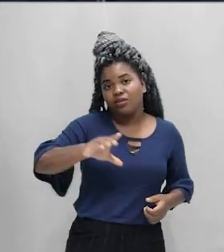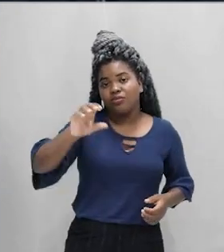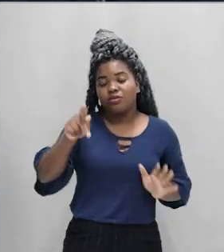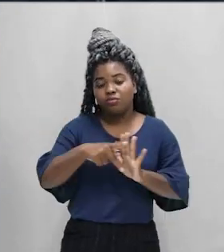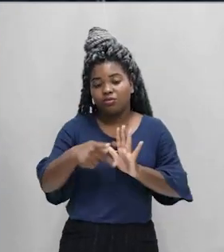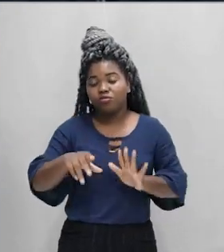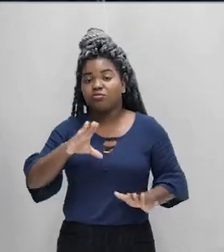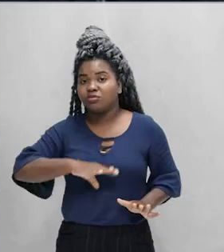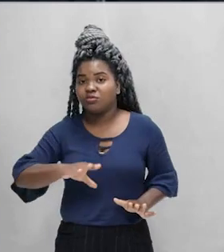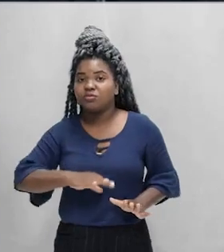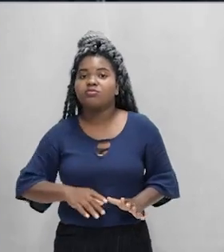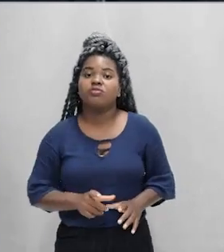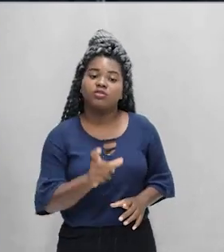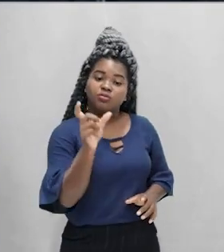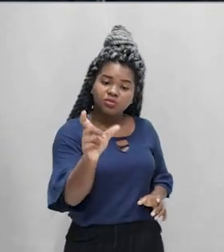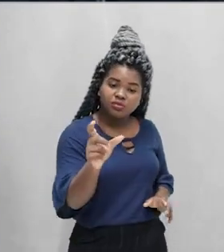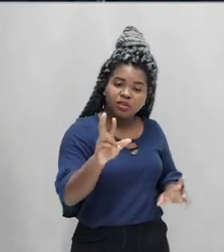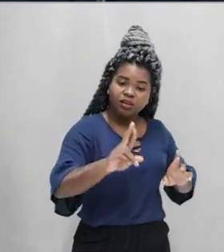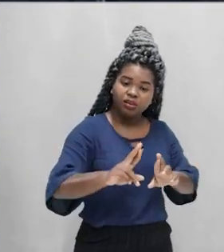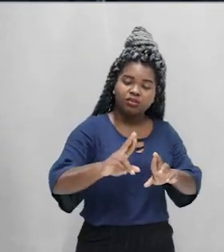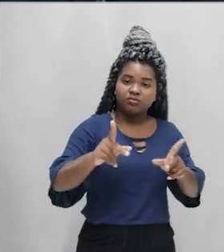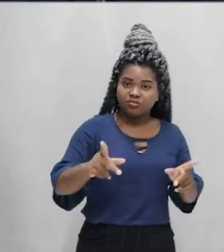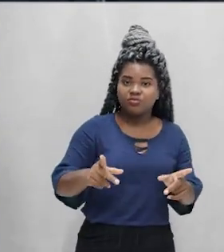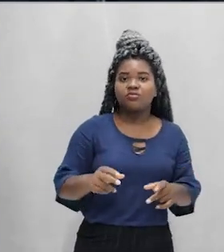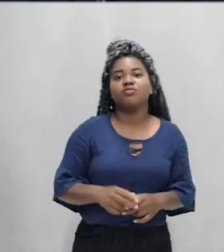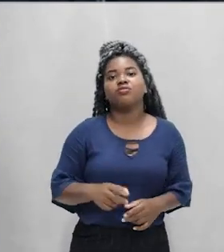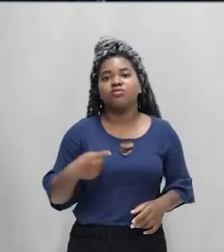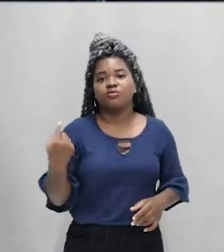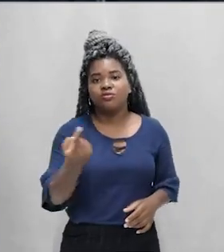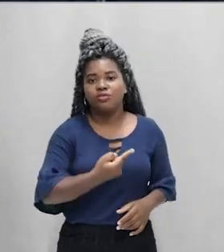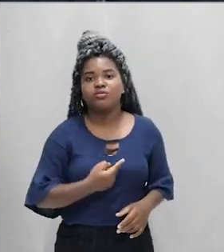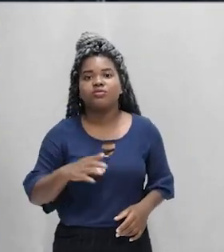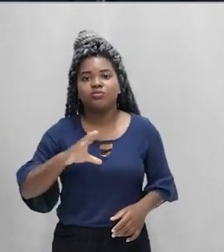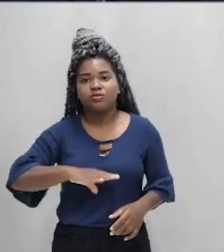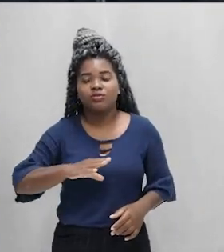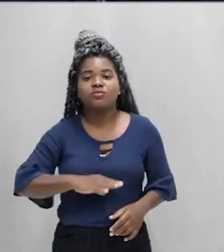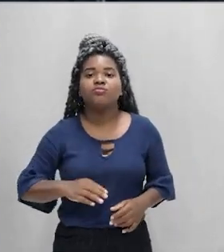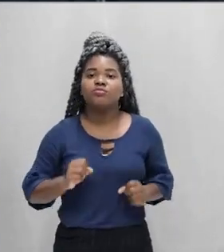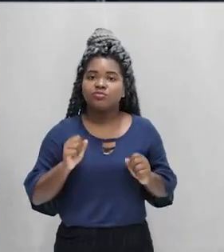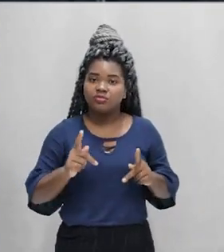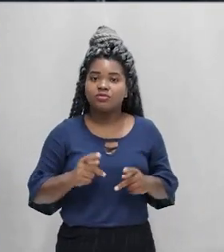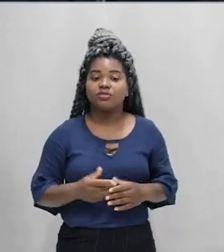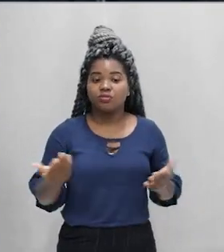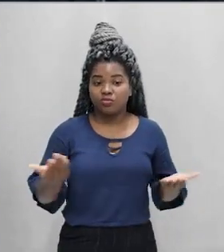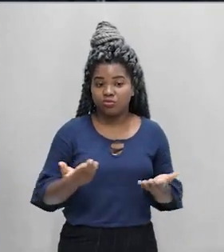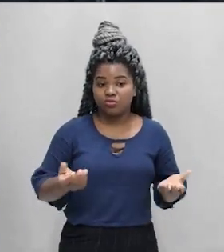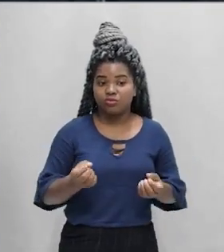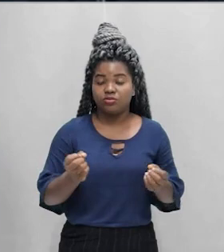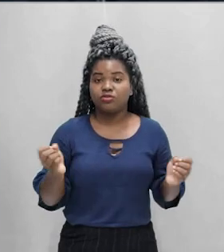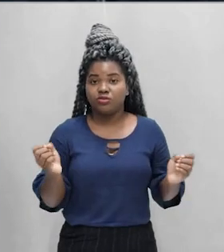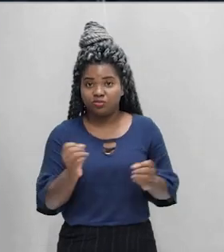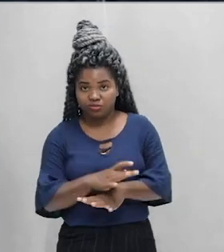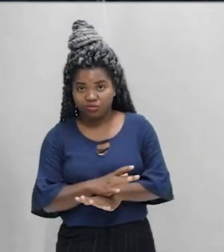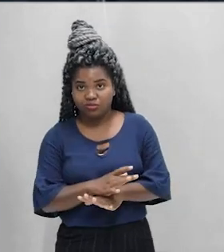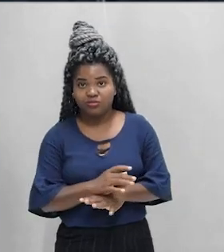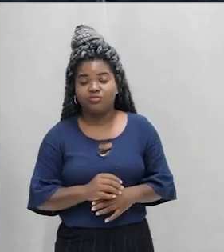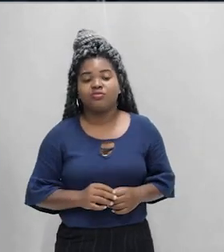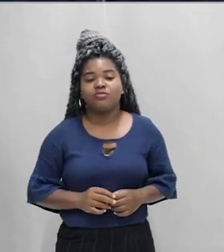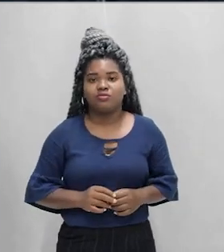palavrinhas aí de forma diferente do nosso português atual. Bom, hoje nós vamos ficar até aqui. até a